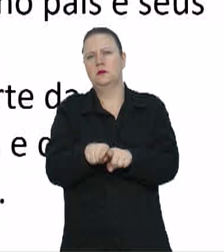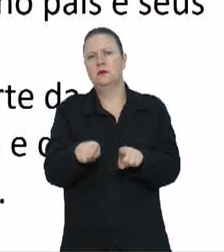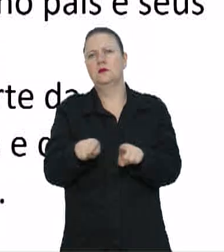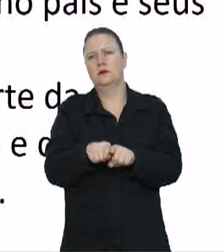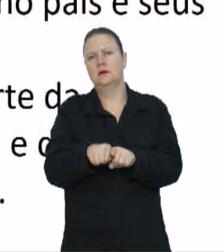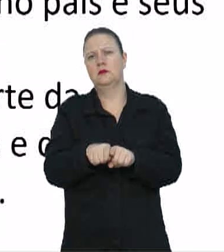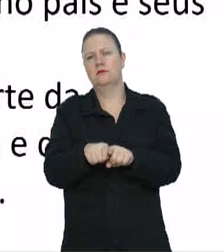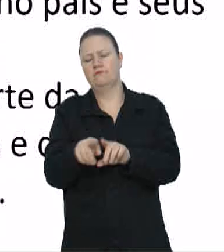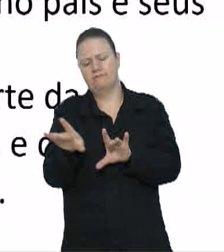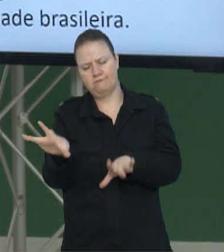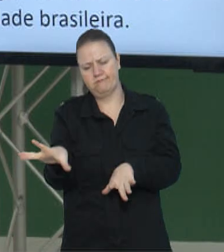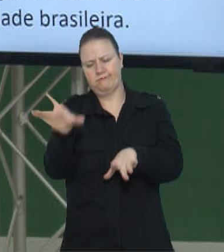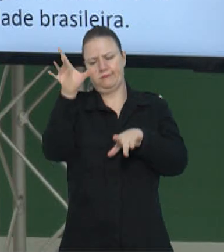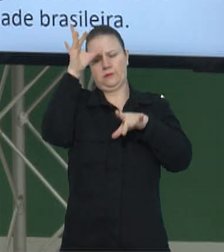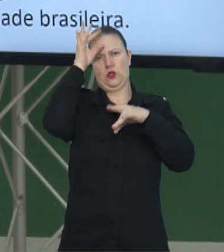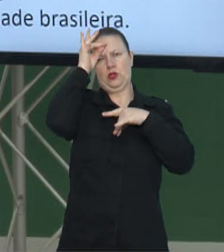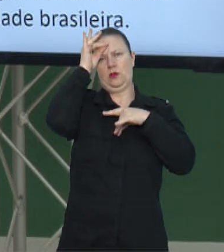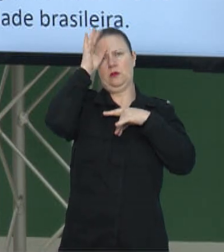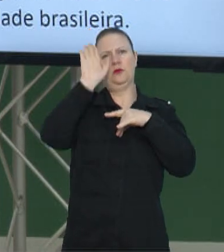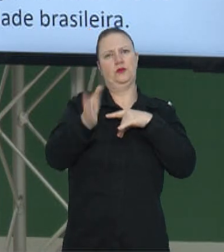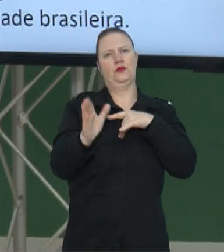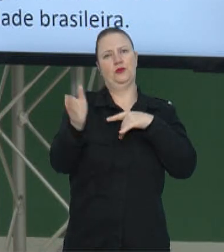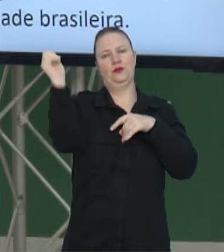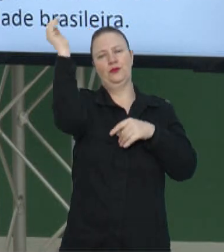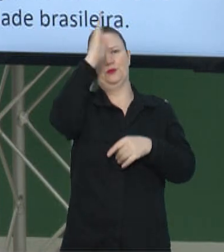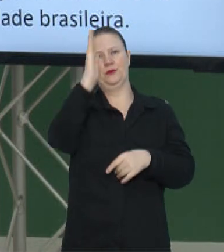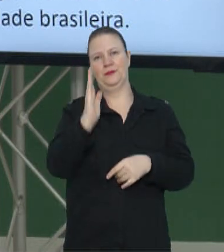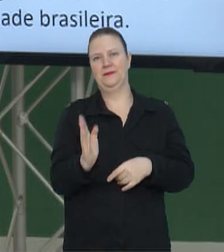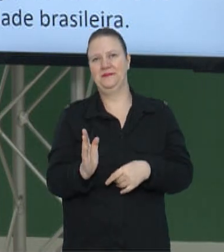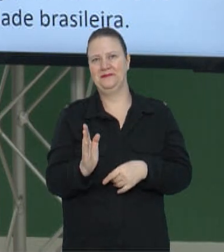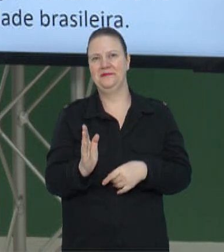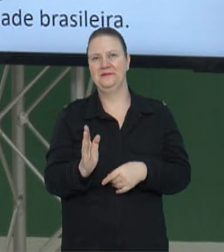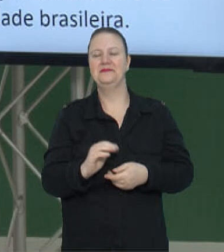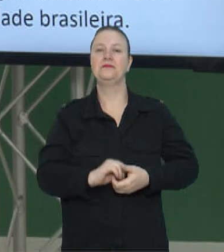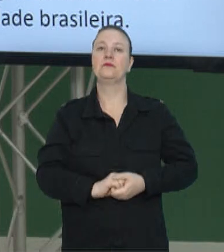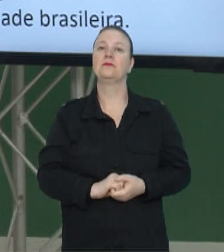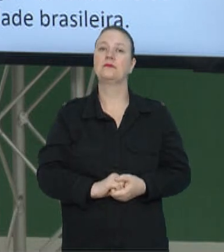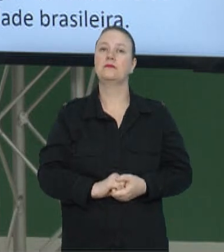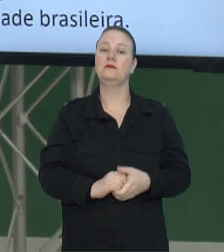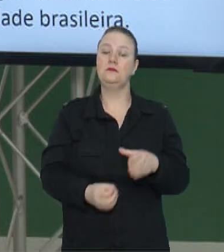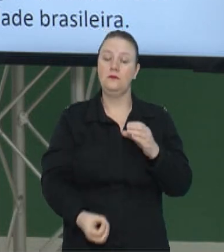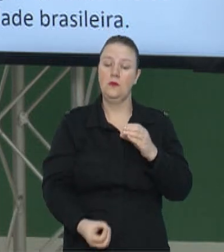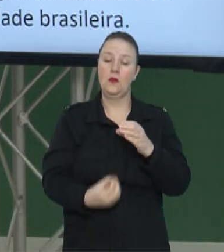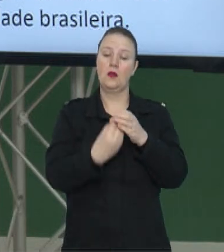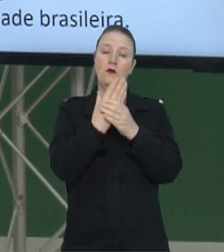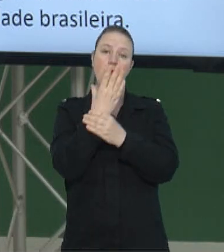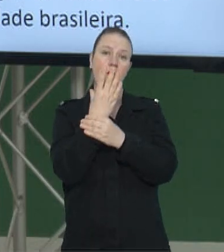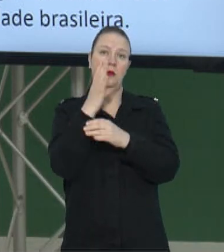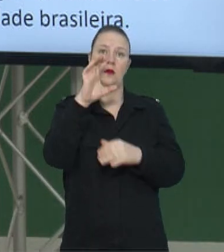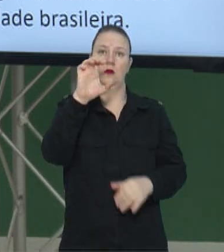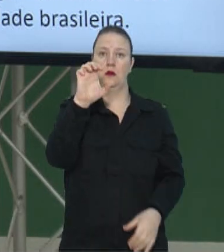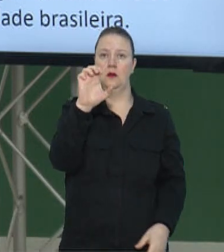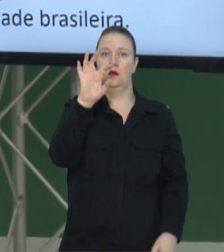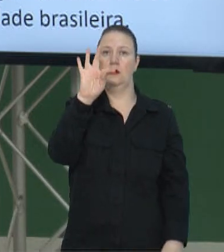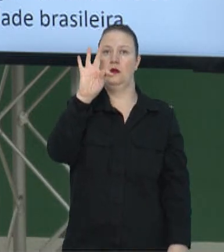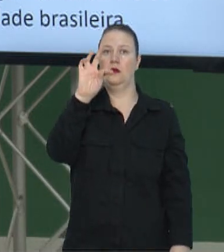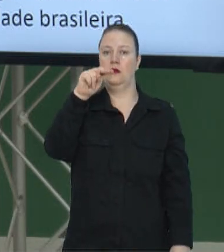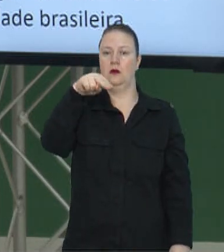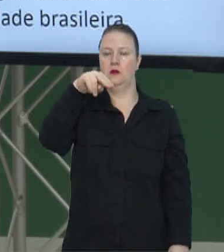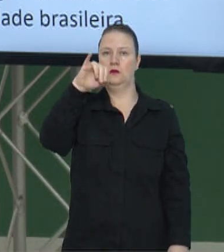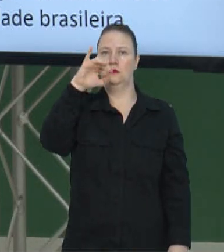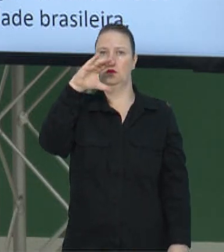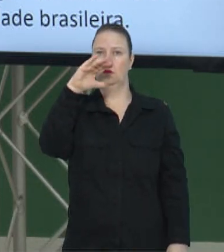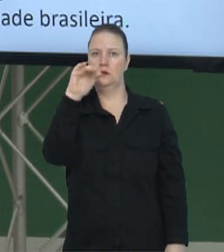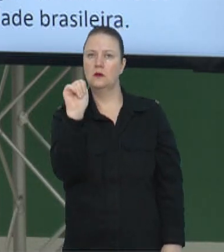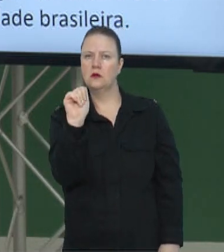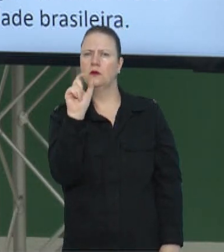fazem parte dessa questão cultural. Então, quando eu digo a formação étnica do Brasil, é justamente